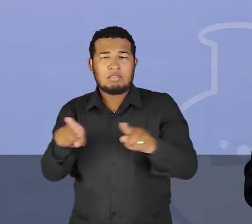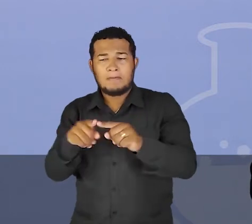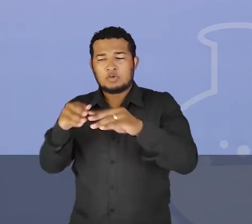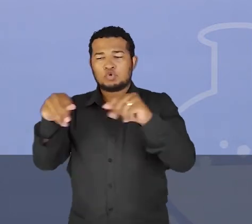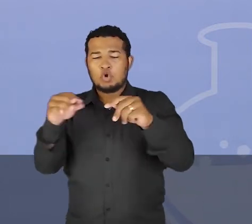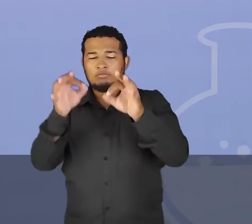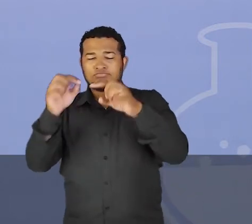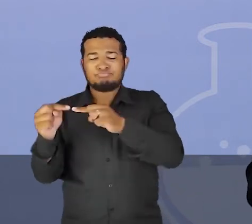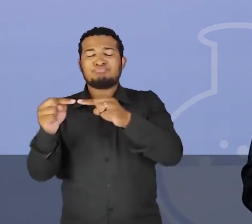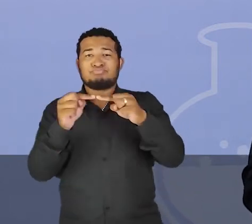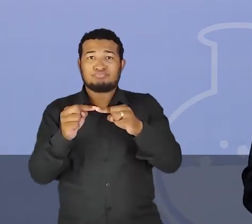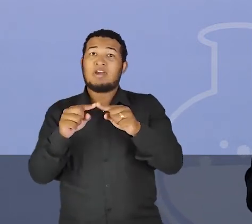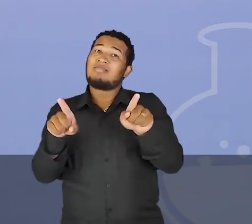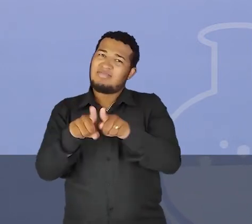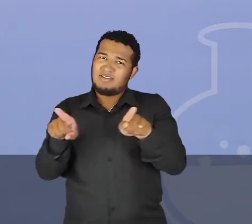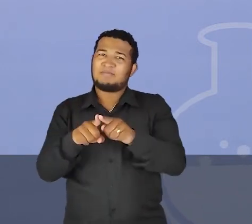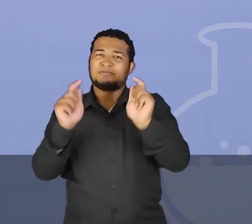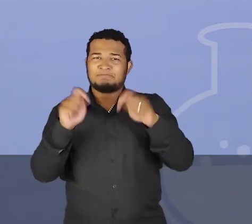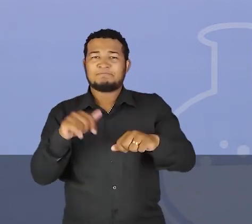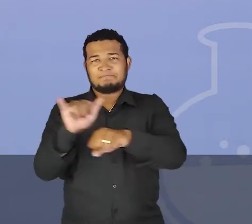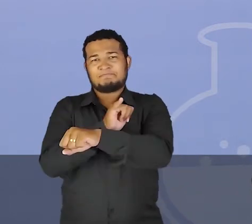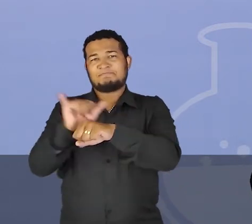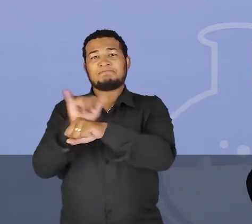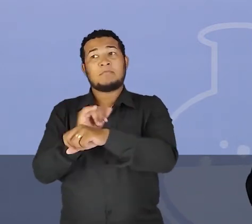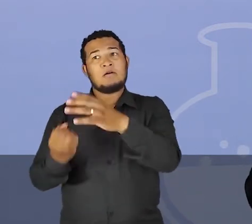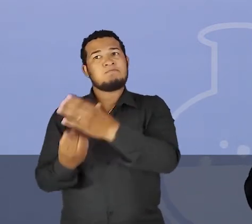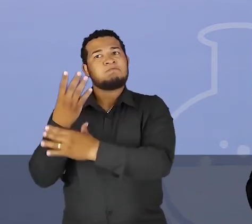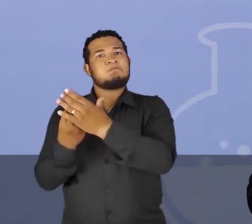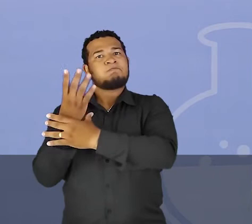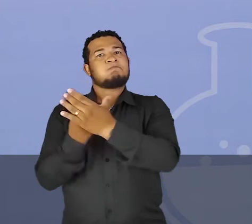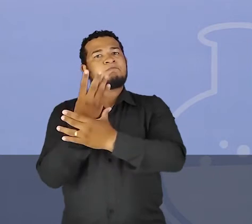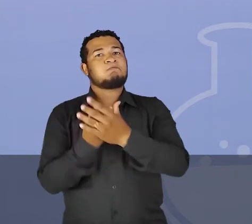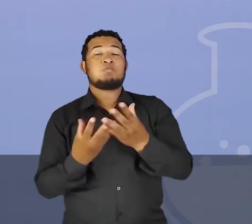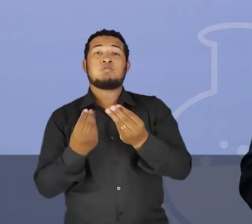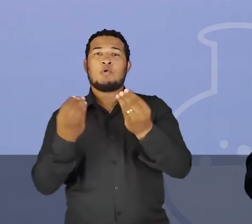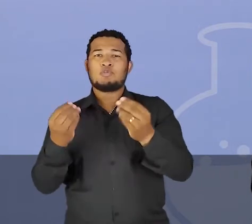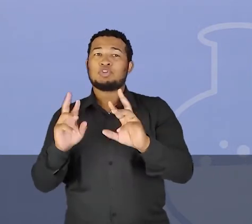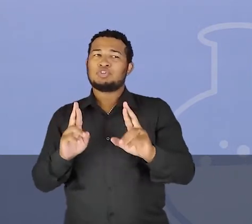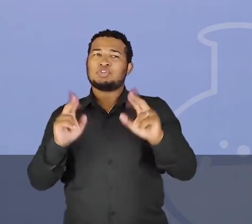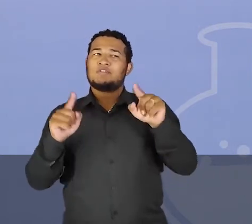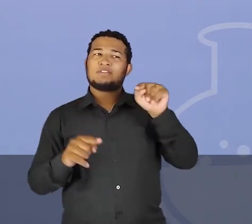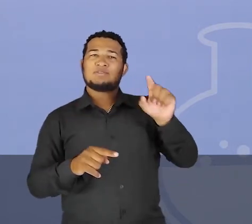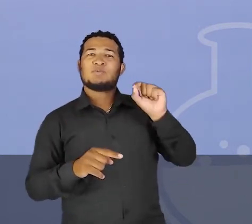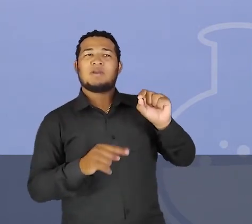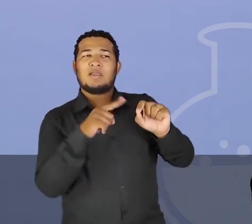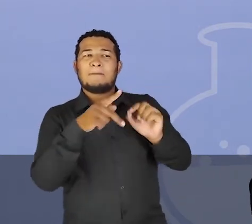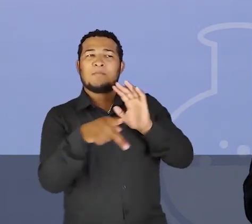solo, que também é um tipo de tecnologia e gera uma alta produtividade, diferente das